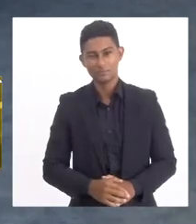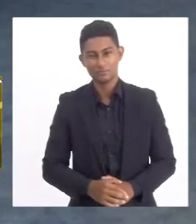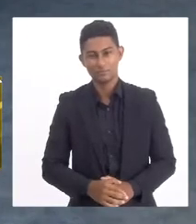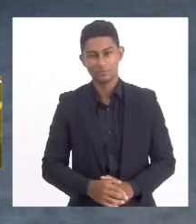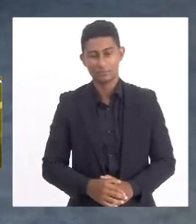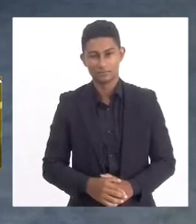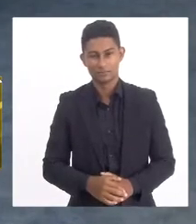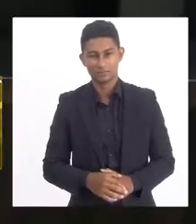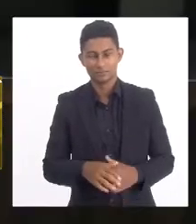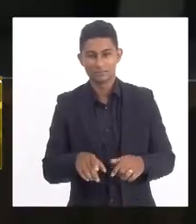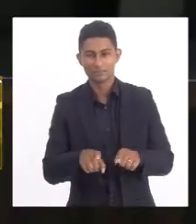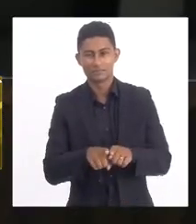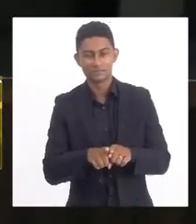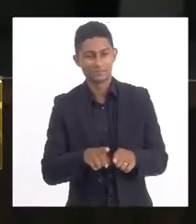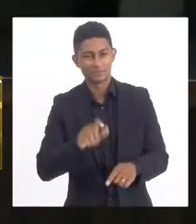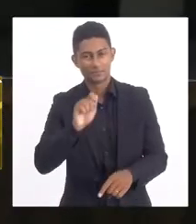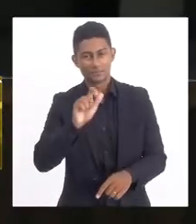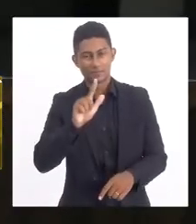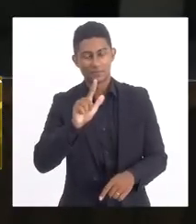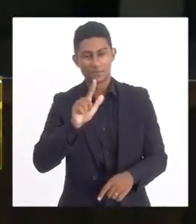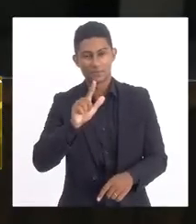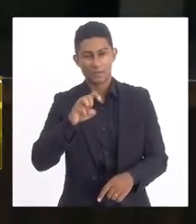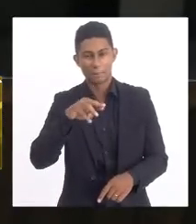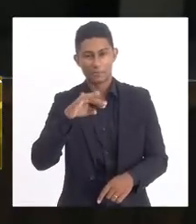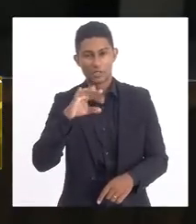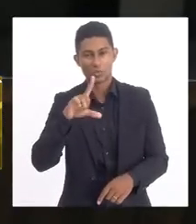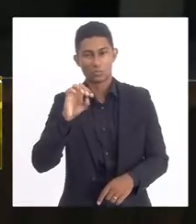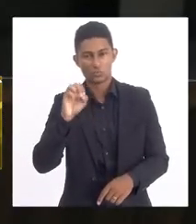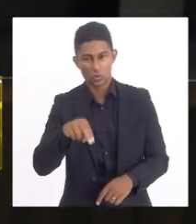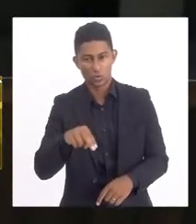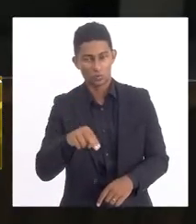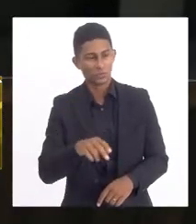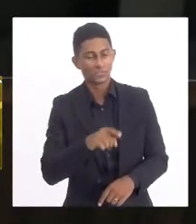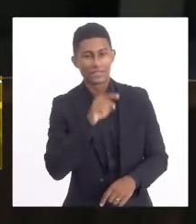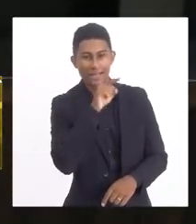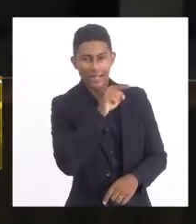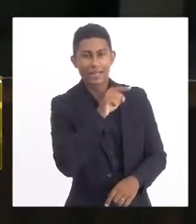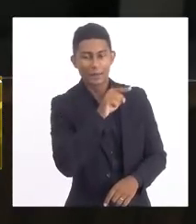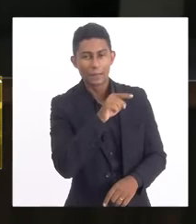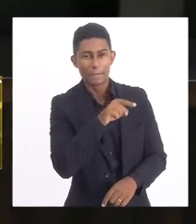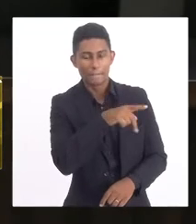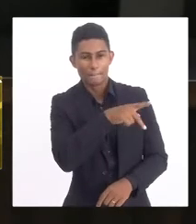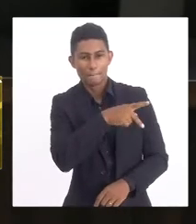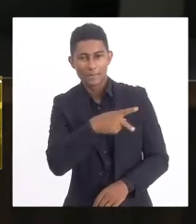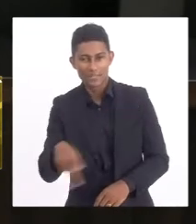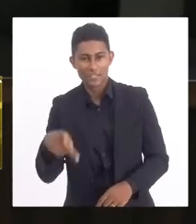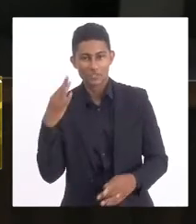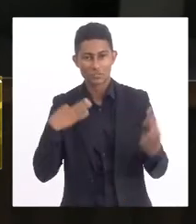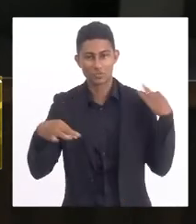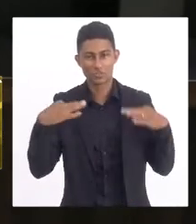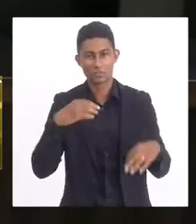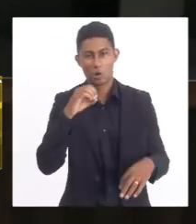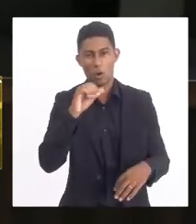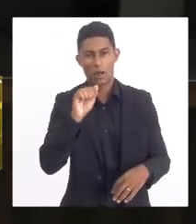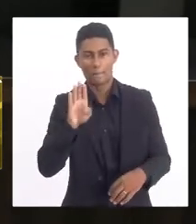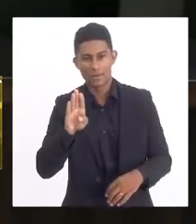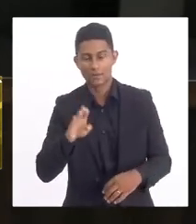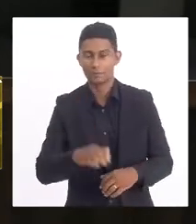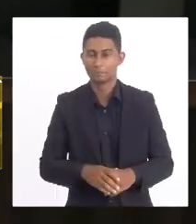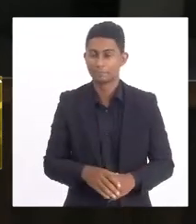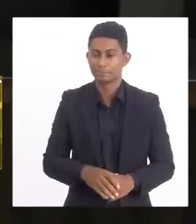e o senhor Hamilton Vasconcelos que é o presidente da Comissão de turismo da OAB Otávio Barreto